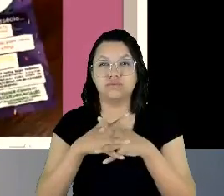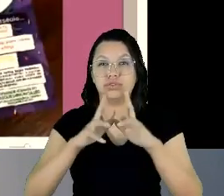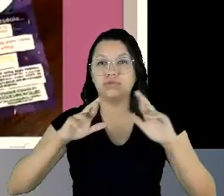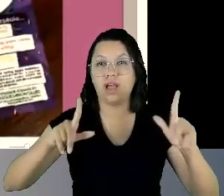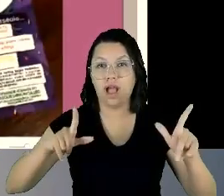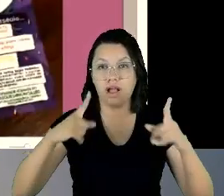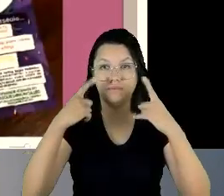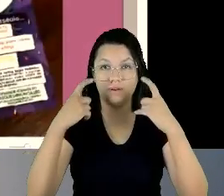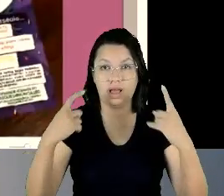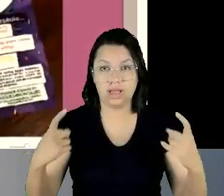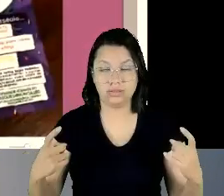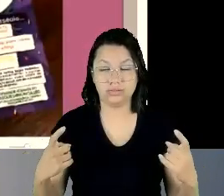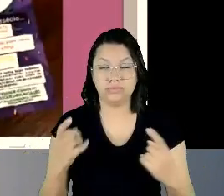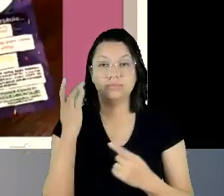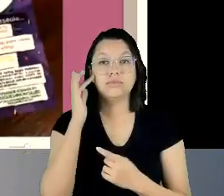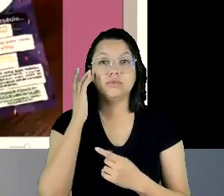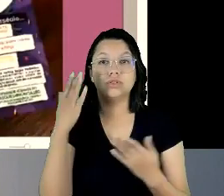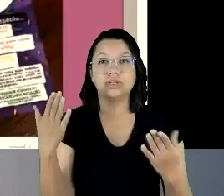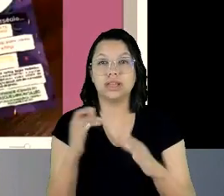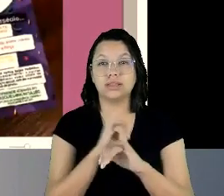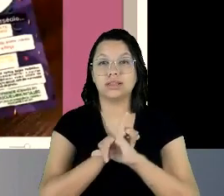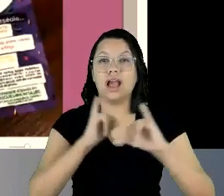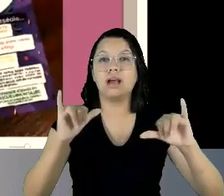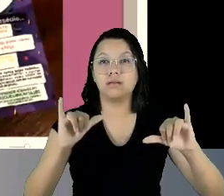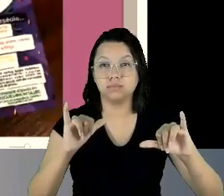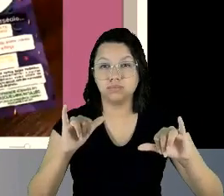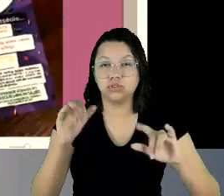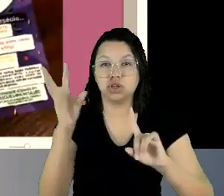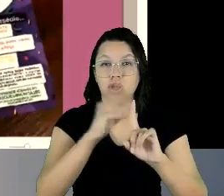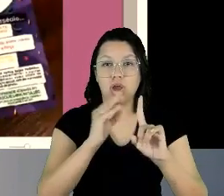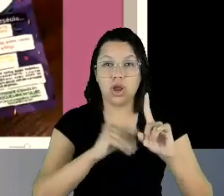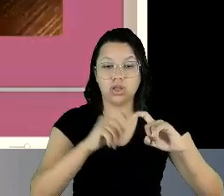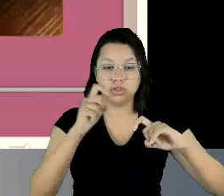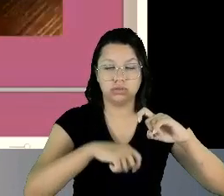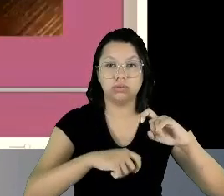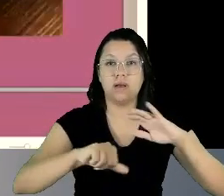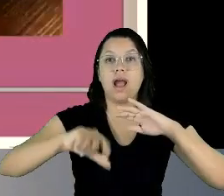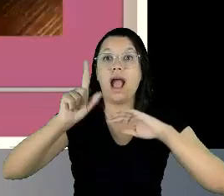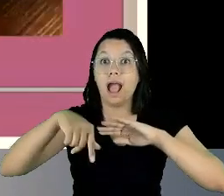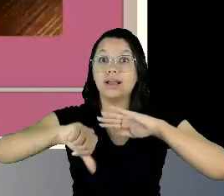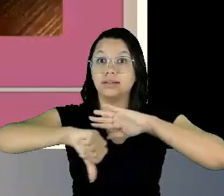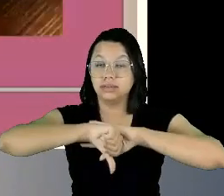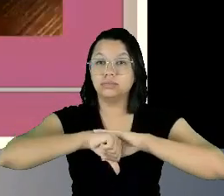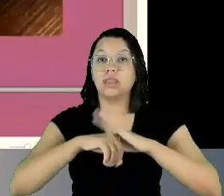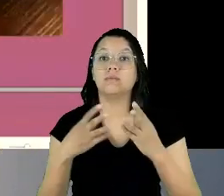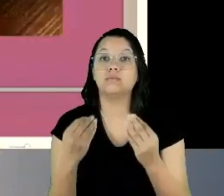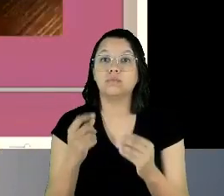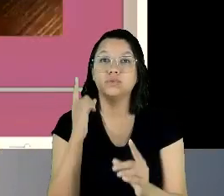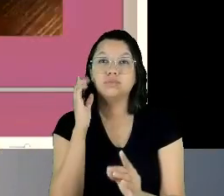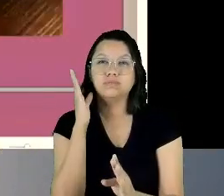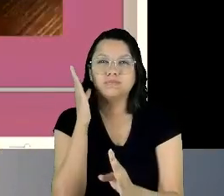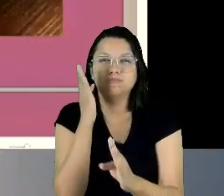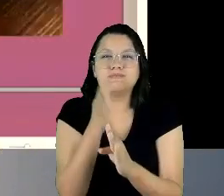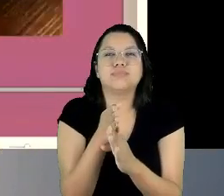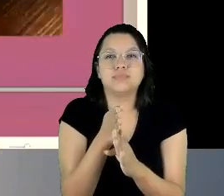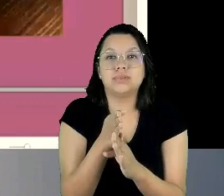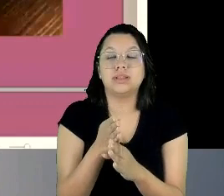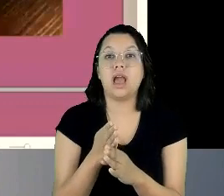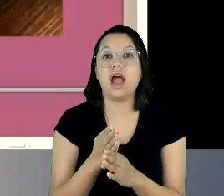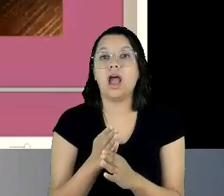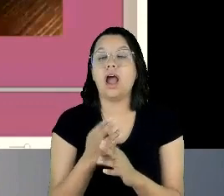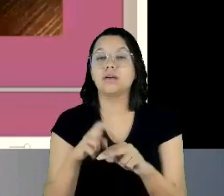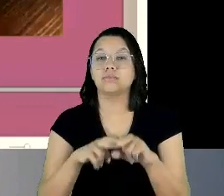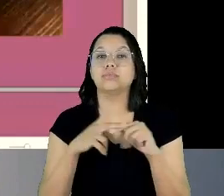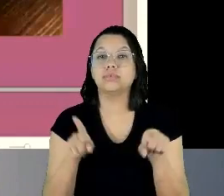violências, e eu acho que essa nossa campanha de importunação sexual é crime é muito assertiva, por